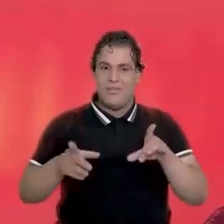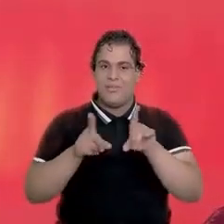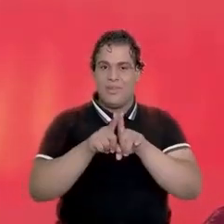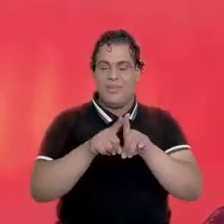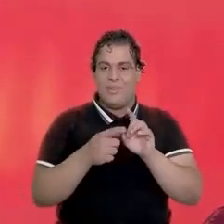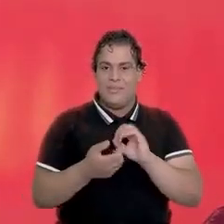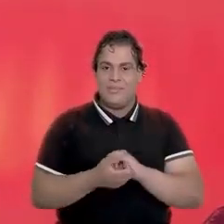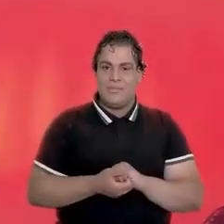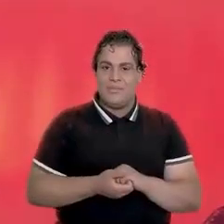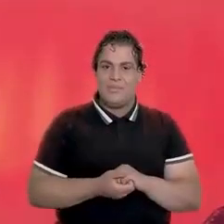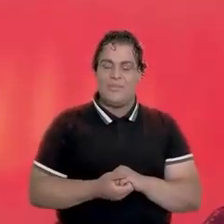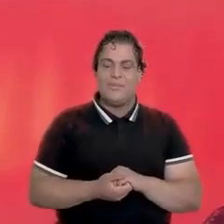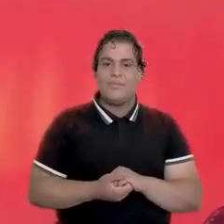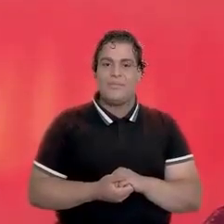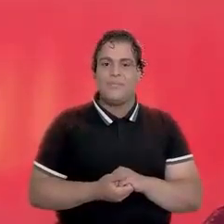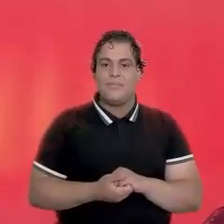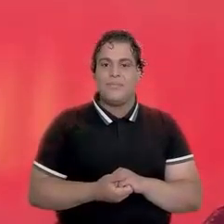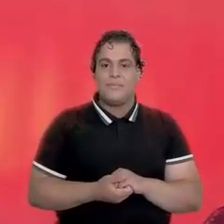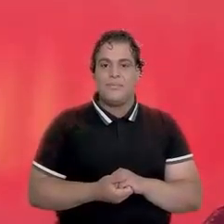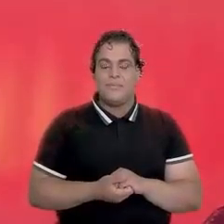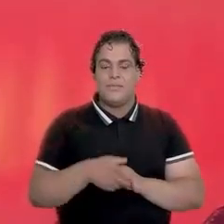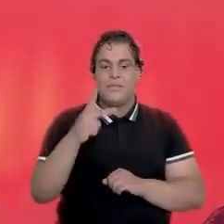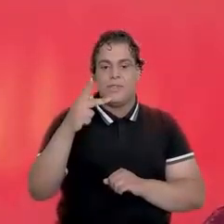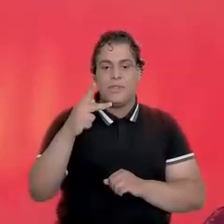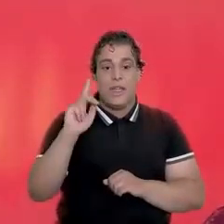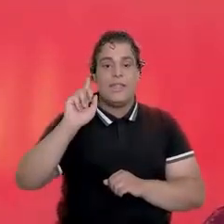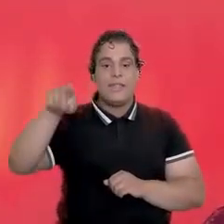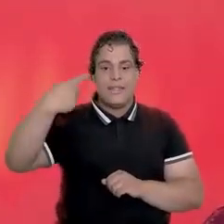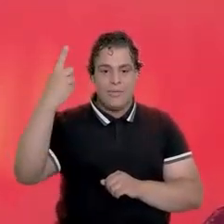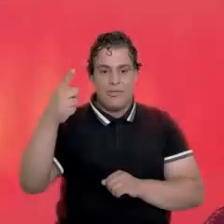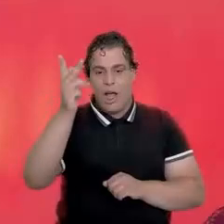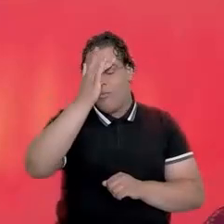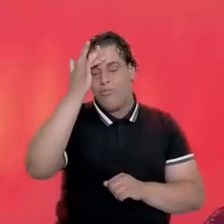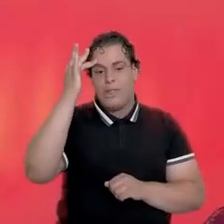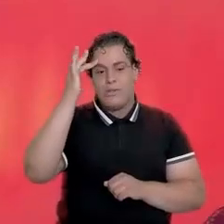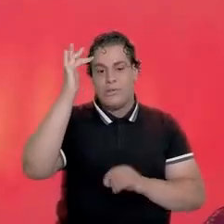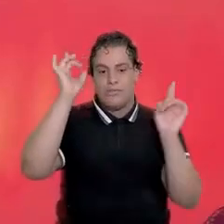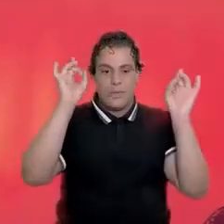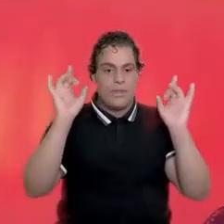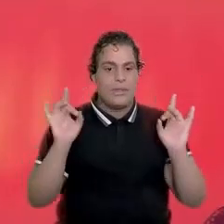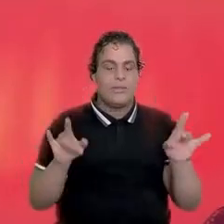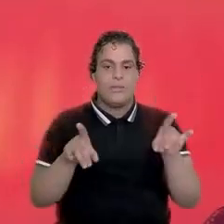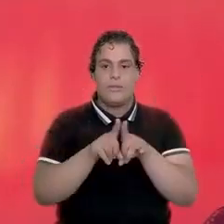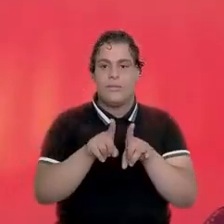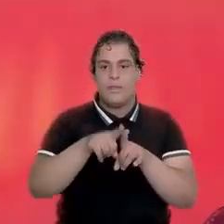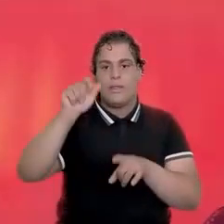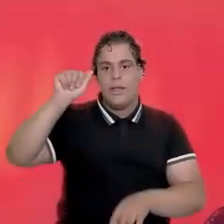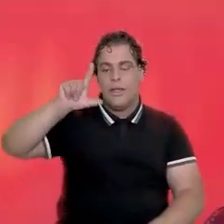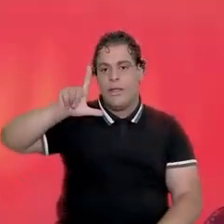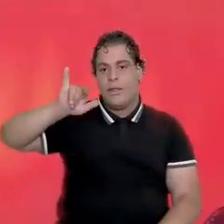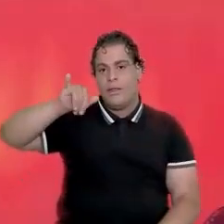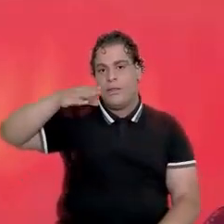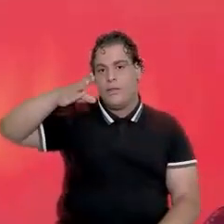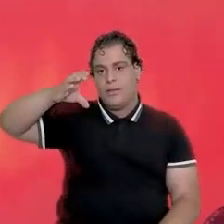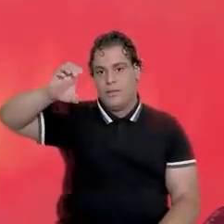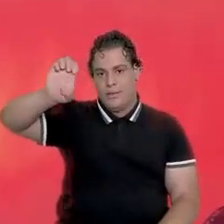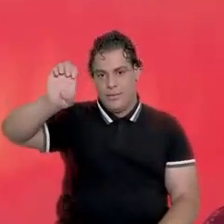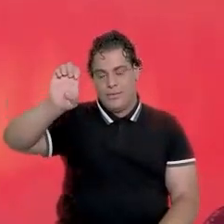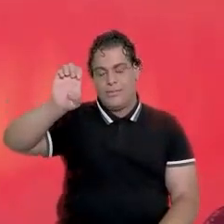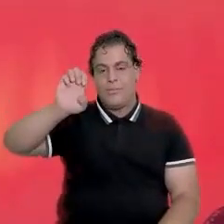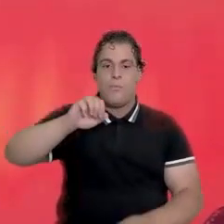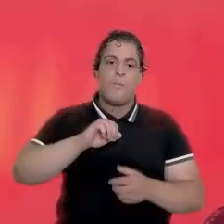correspondente. E o pós-fácil foi de uma pessoa muito especial também, Alice Gervason. Ela